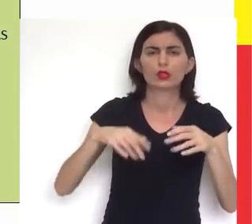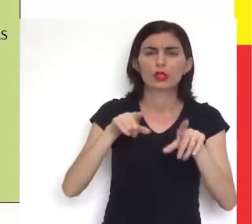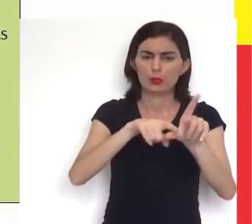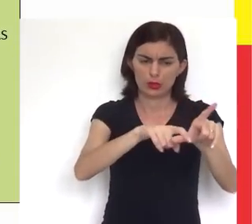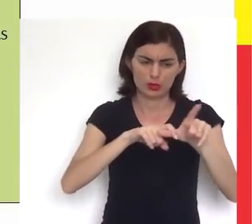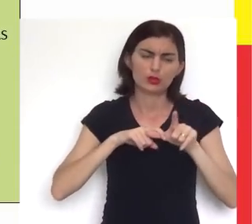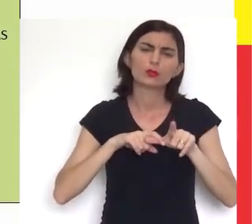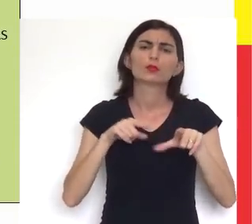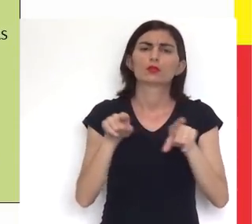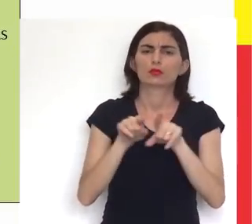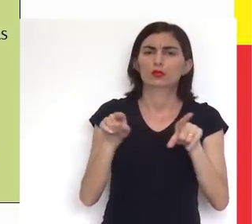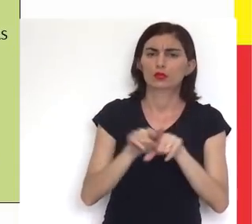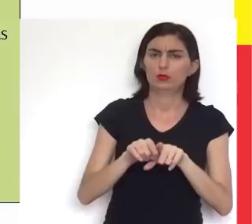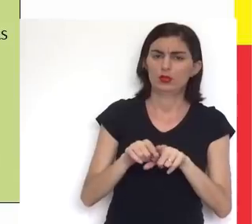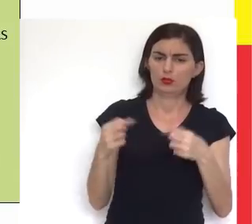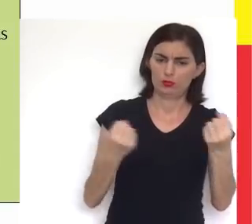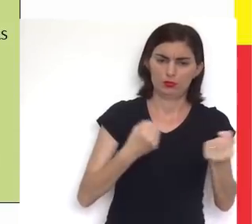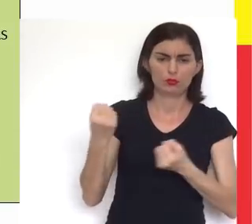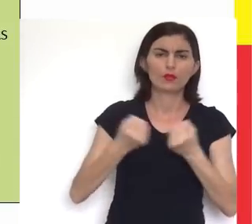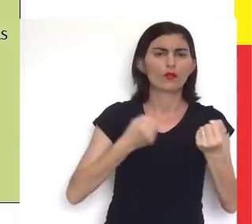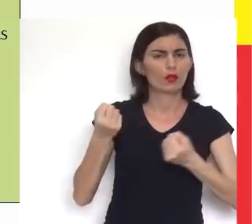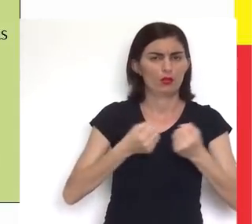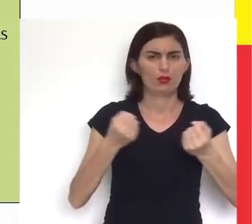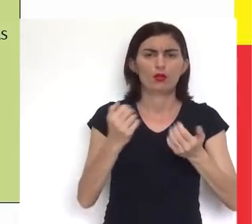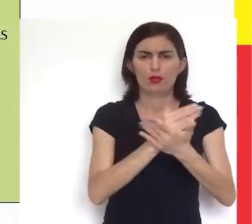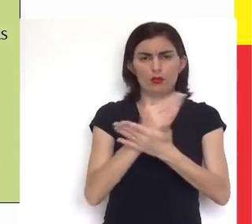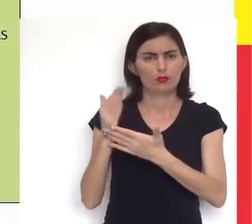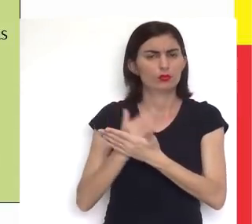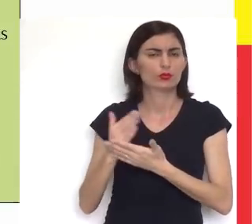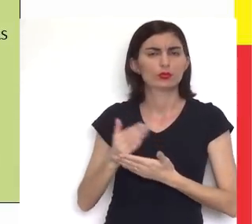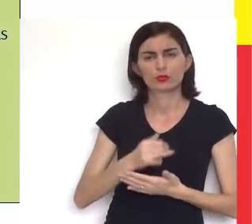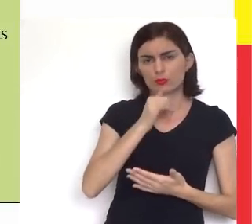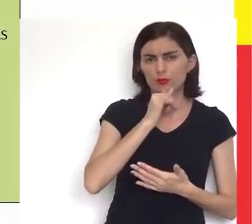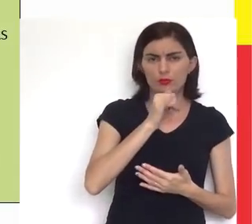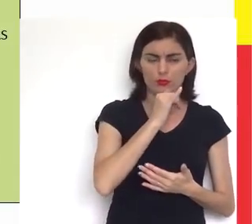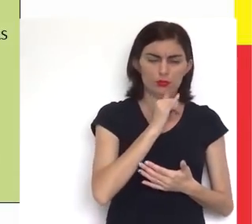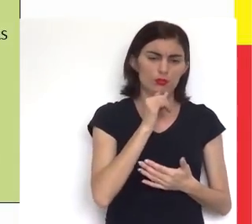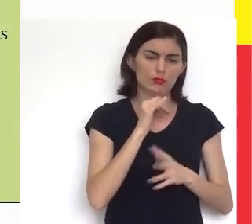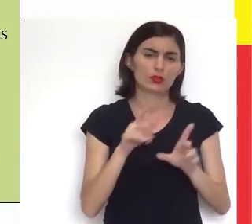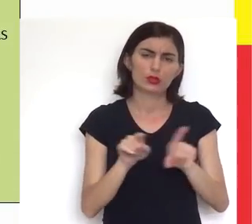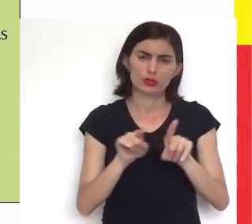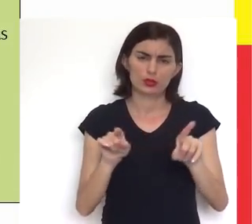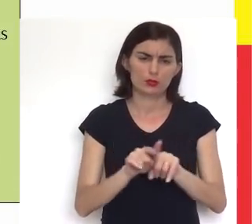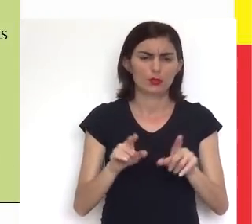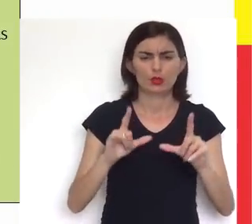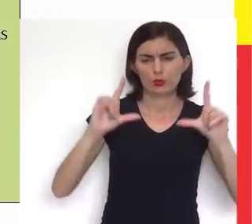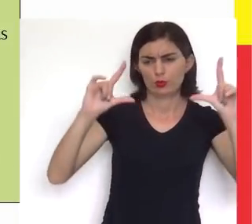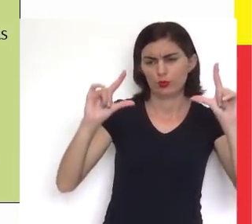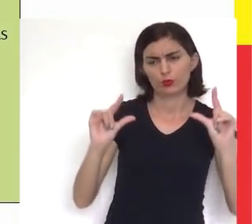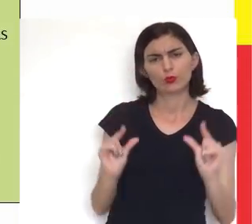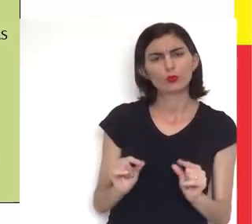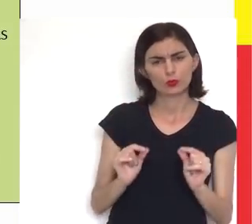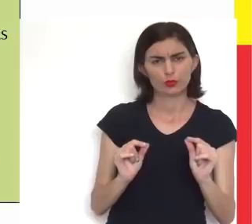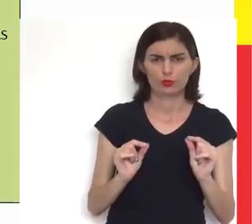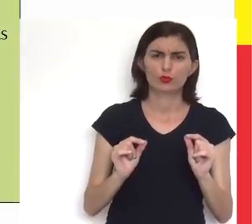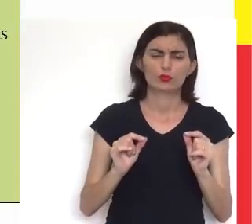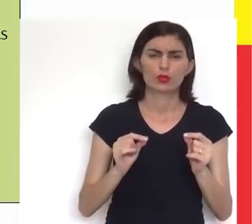maior dependência desse transporte, de alguns transportes, por exemplo, tá? Existe também a